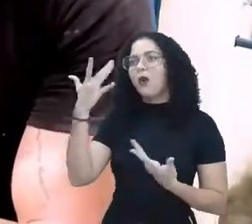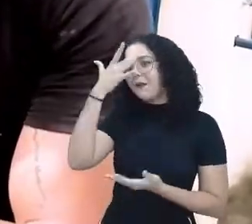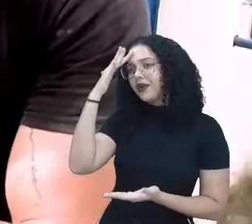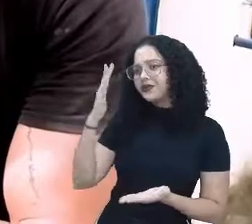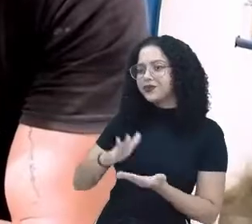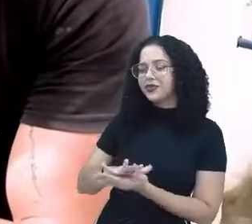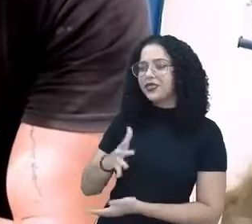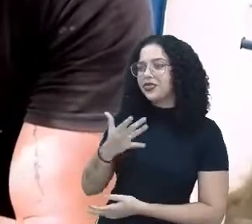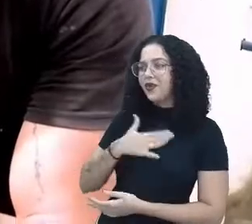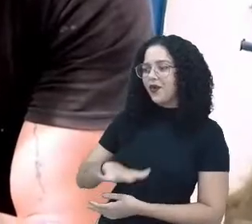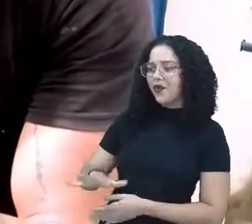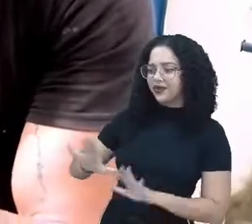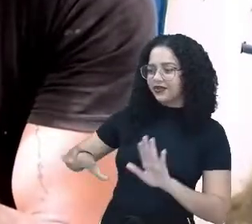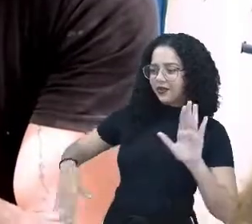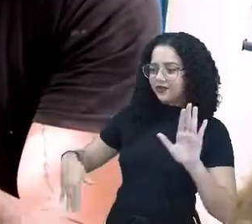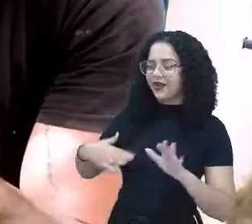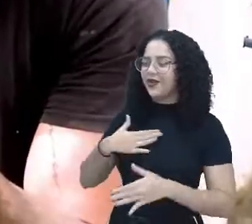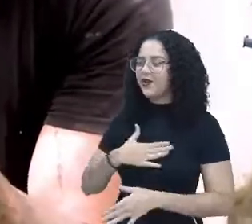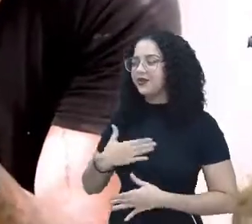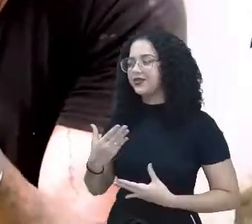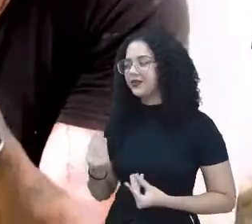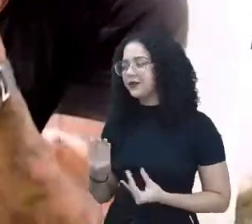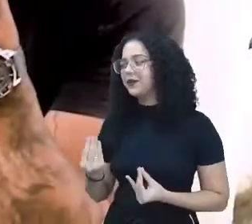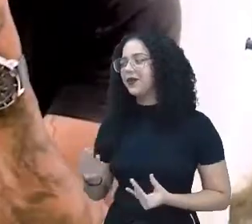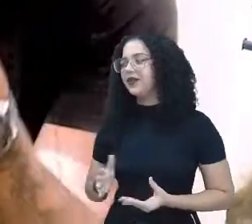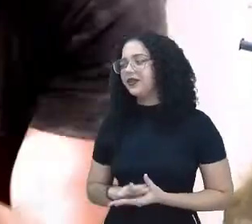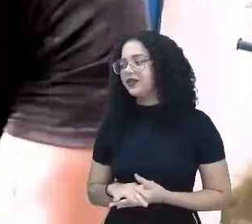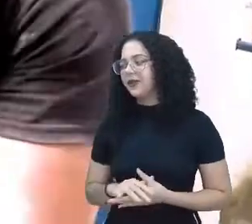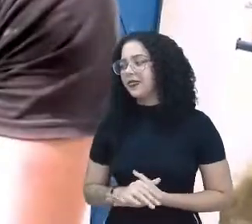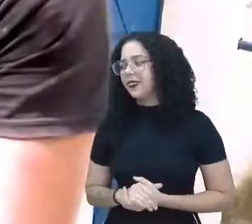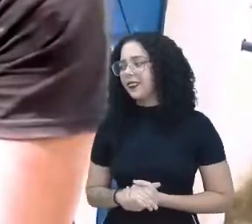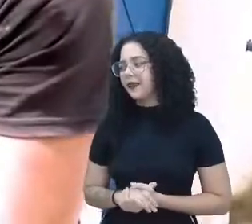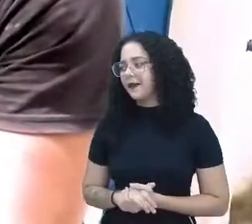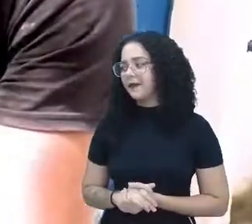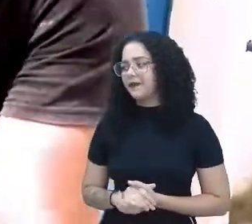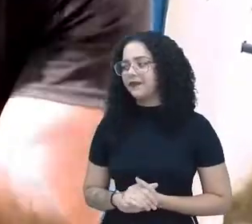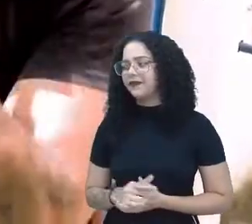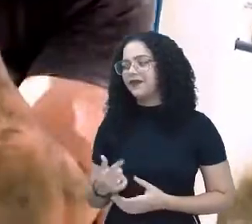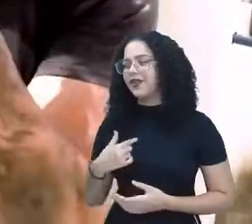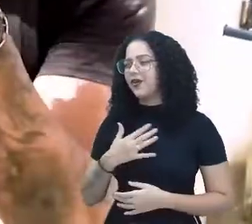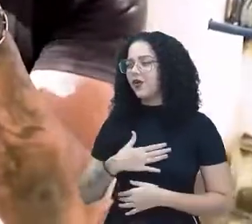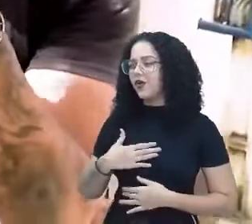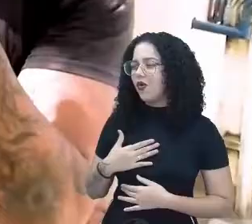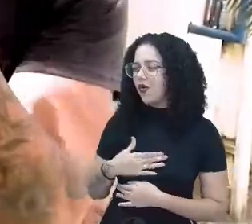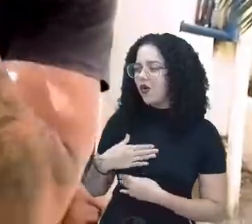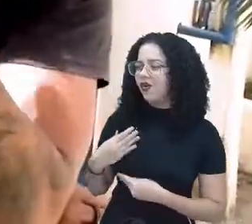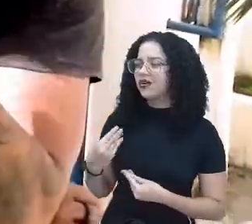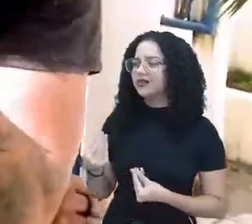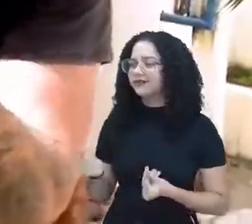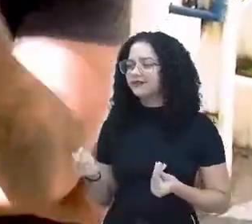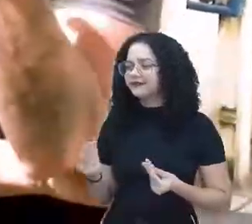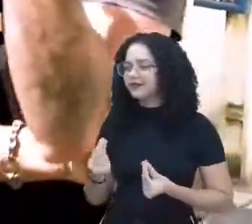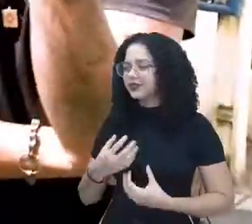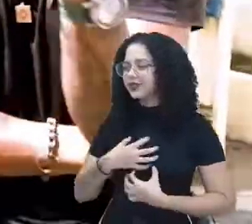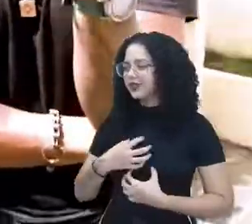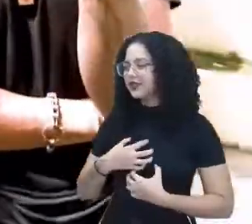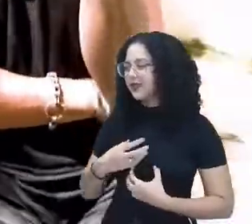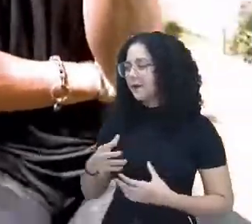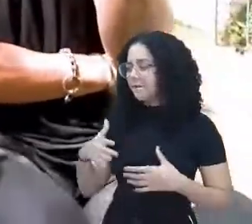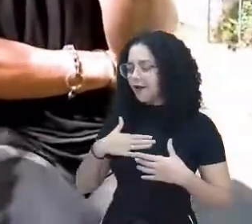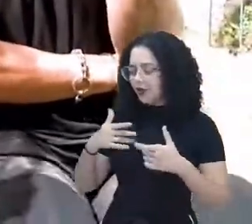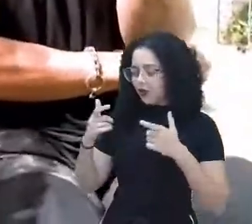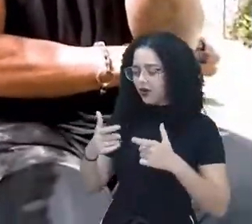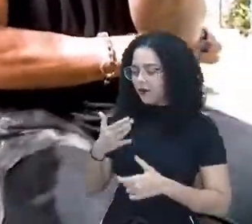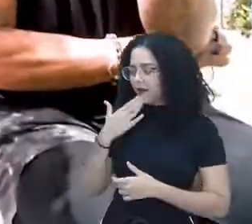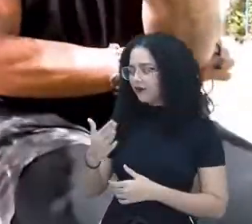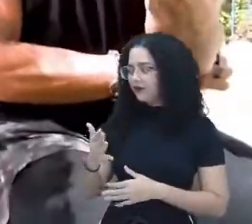eu gosto muito de praia, e aí eu ao mesmo tempo, sei lá, tem tanta coisa bacana, assim, que é até difícil de encontrar, assim, um lugar assim, preferido. Mas aí